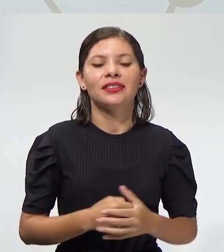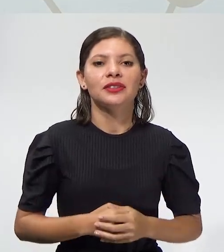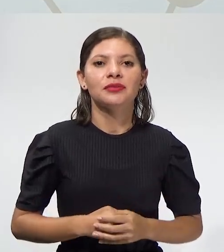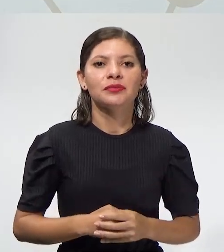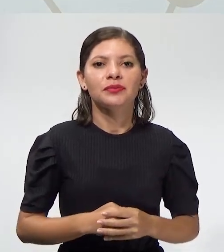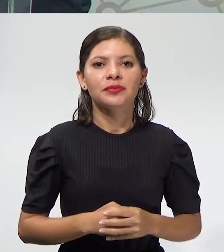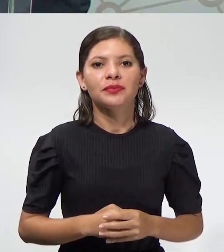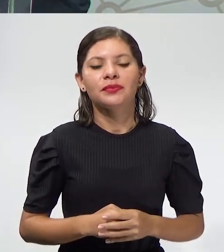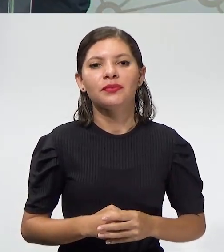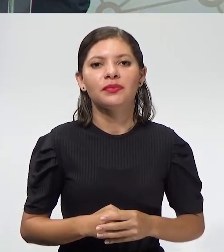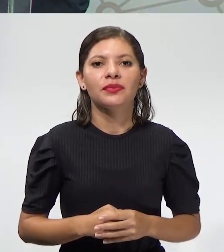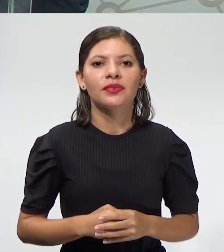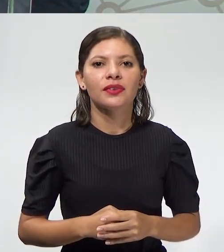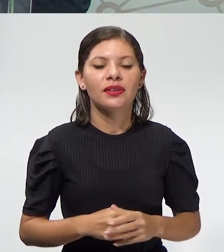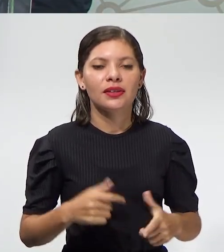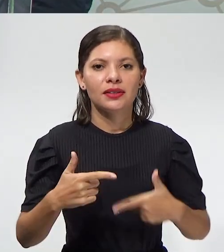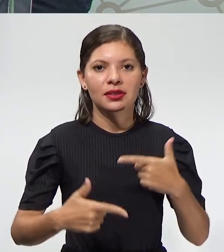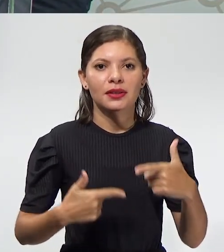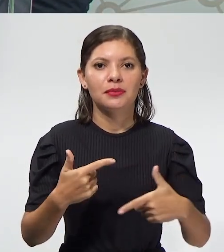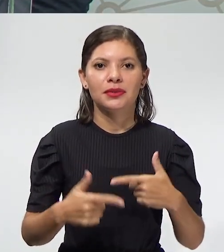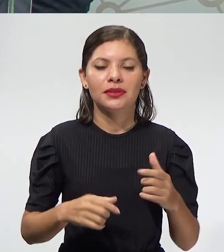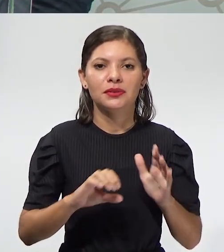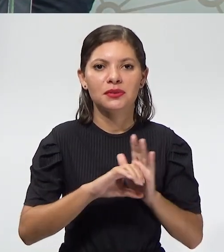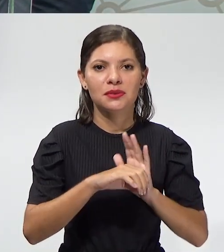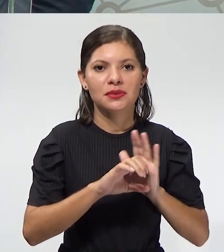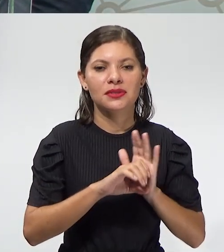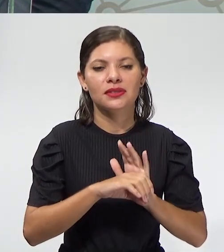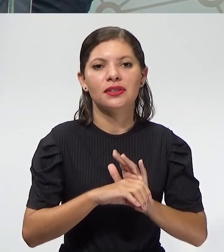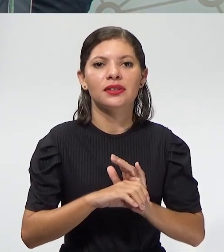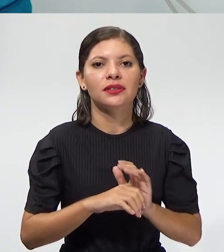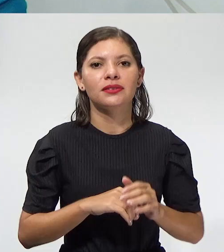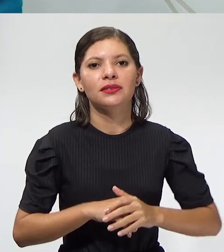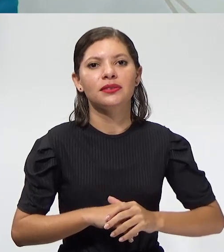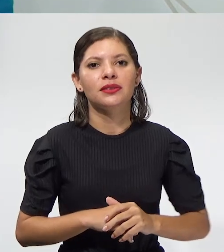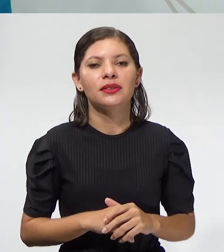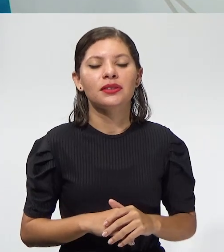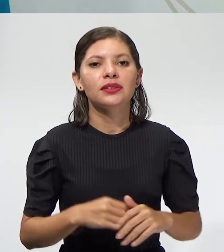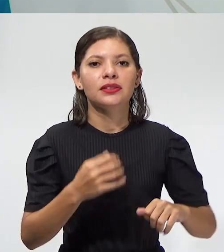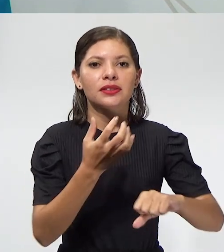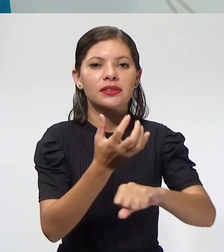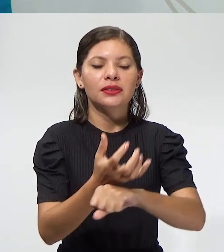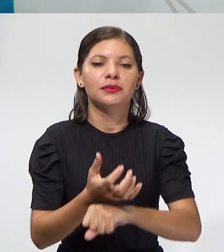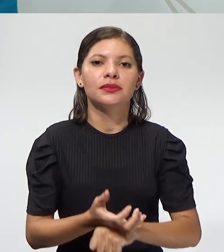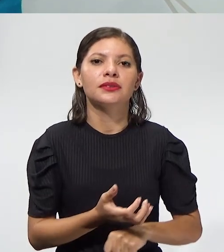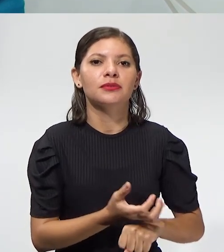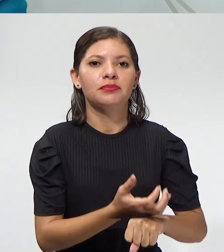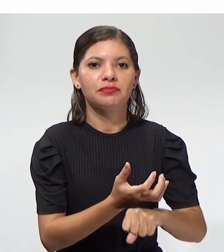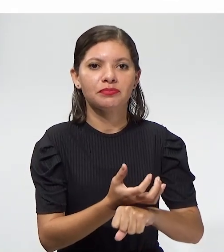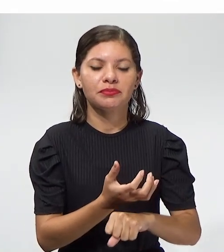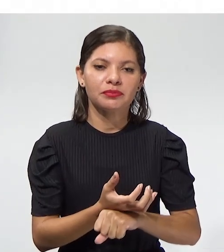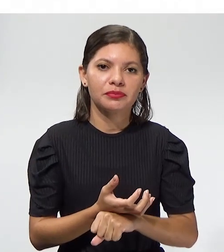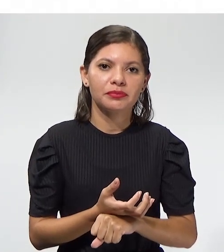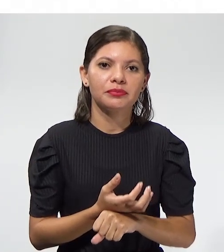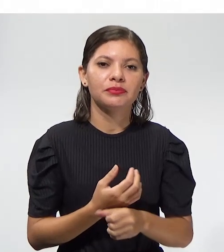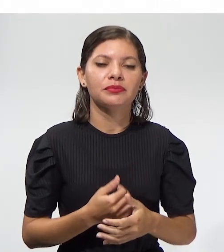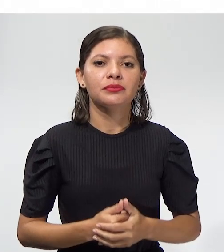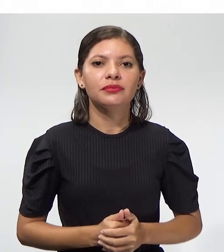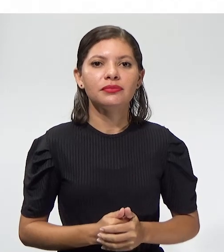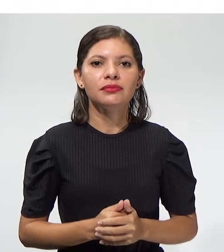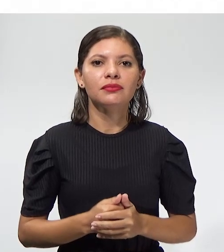nesse sentido, pessoal. É isso aí. Bom, então ainda trabalhando um pouco desse conceito